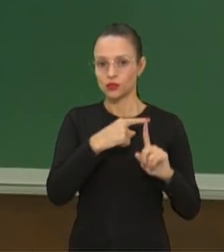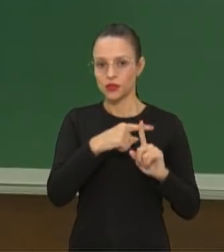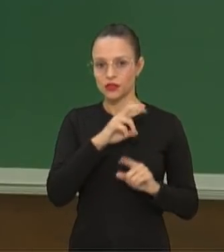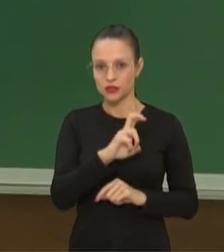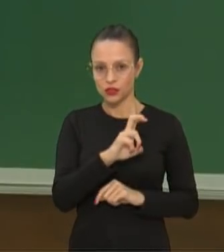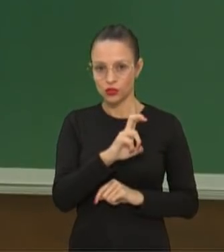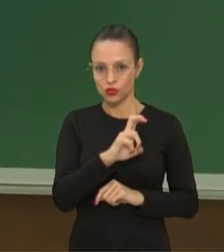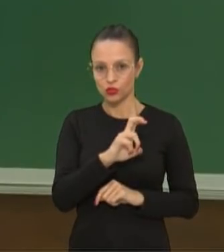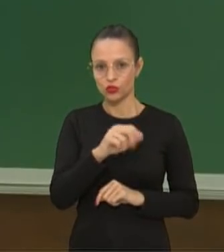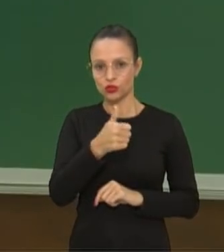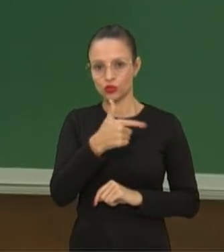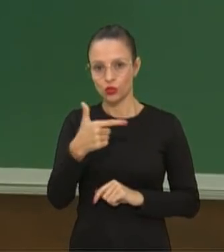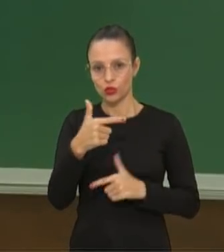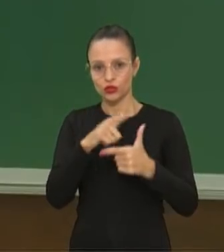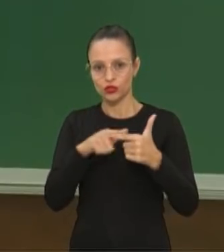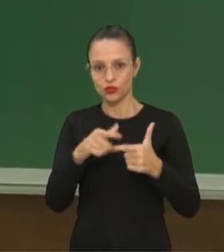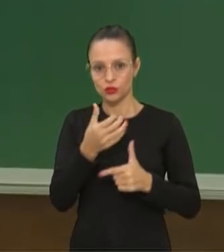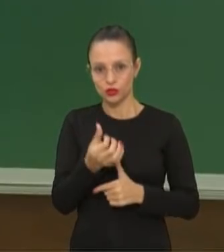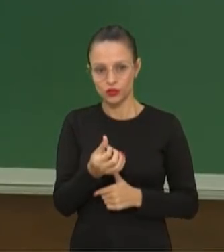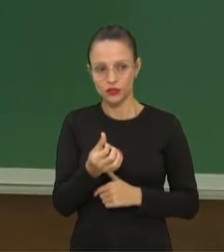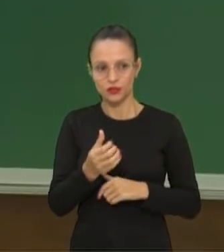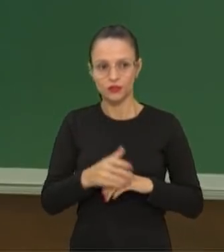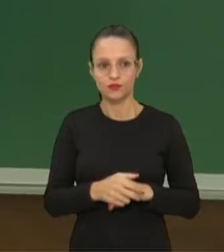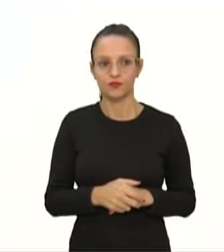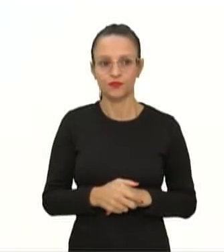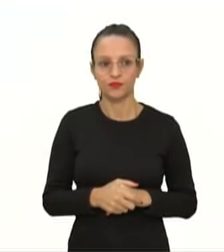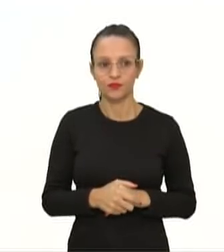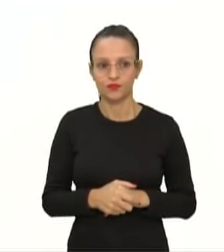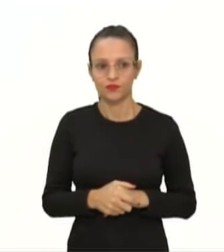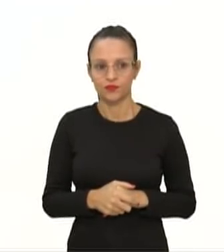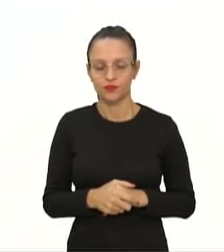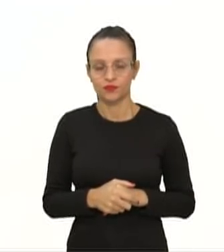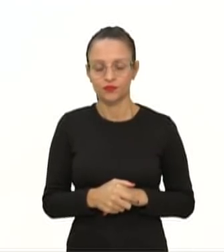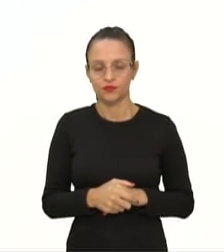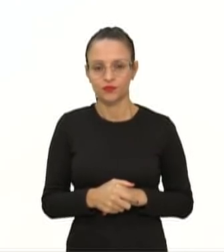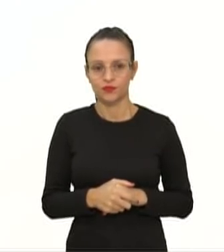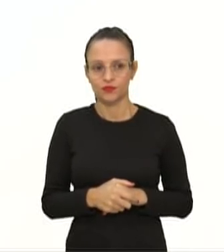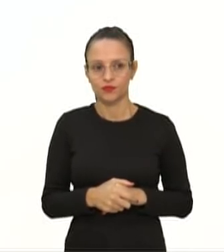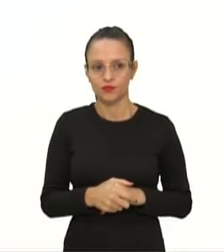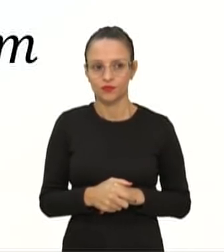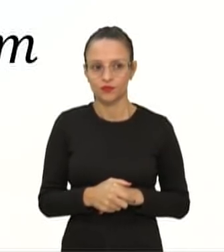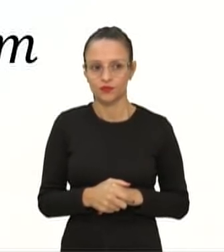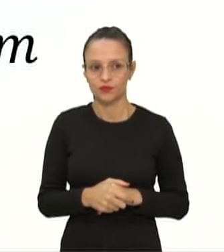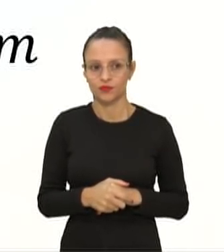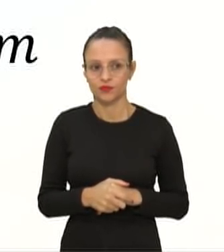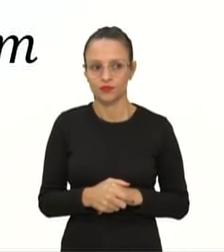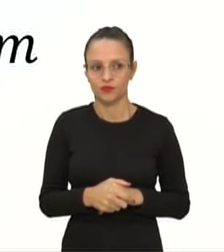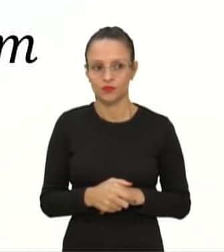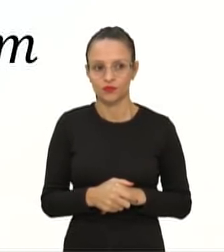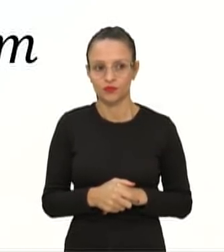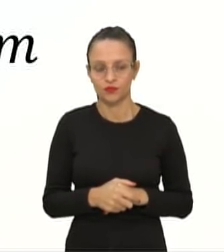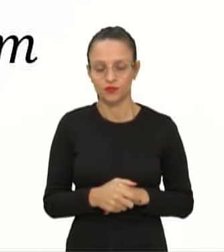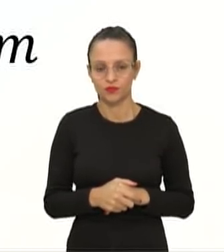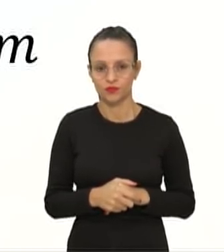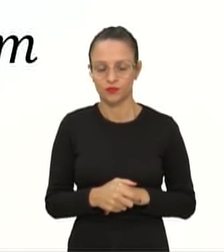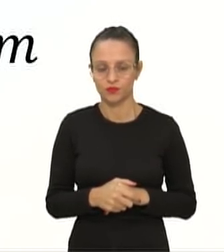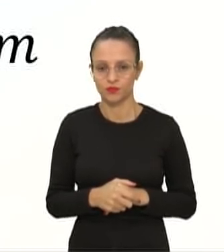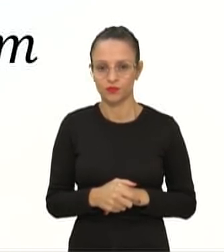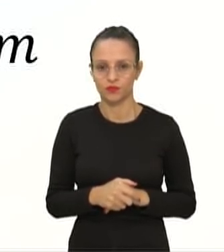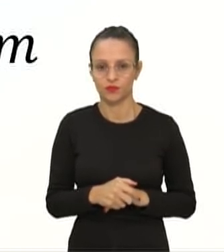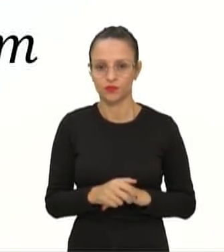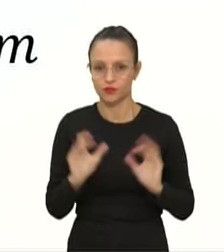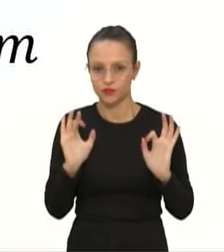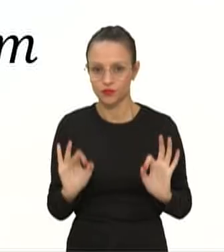2 dá 6. Tá? Troquei largura com comprimento, o comprimento que é 12 e a largura que é 6